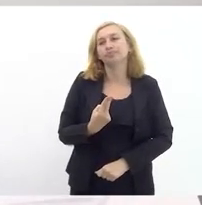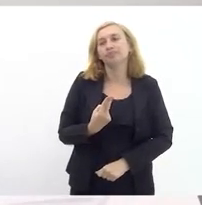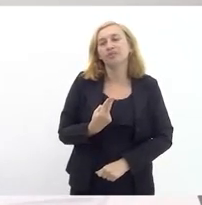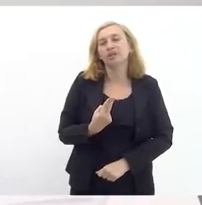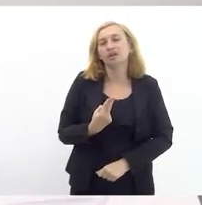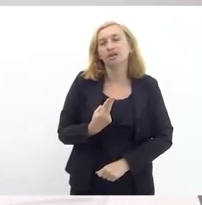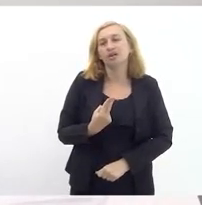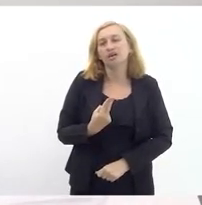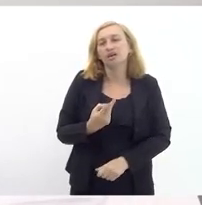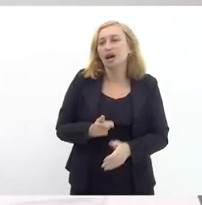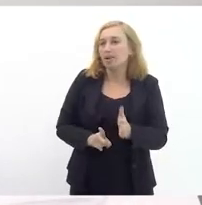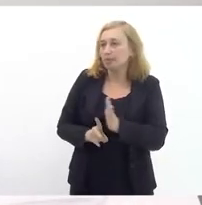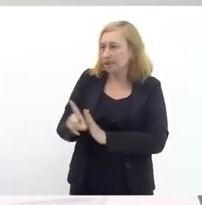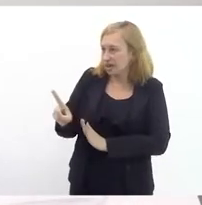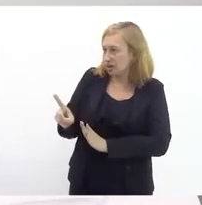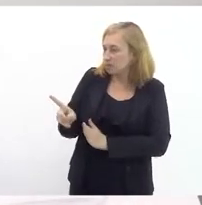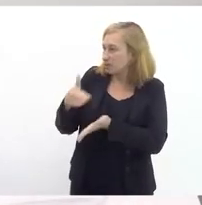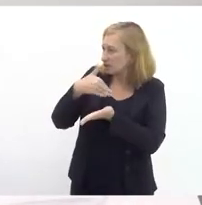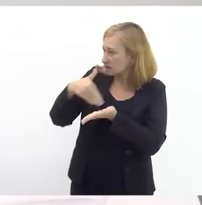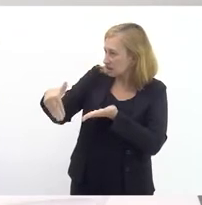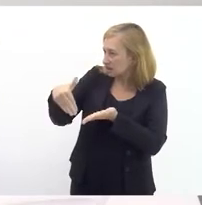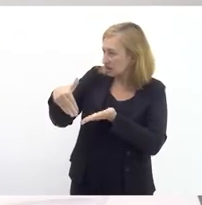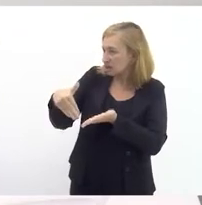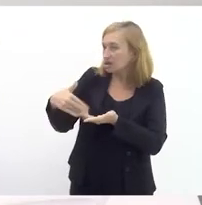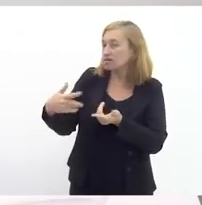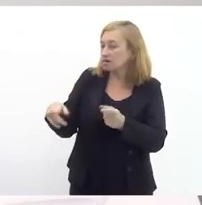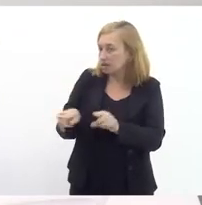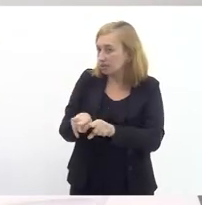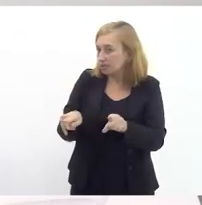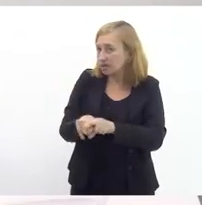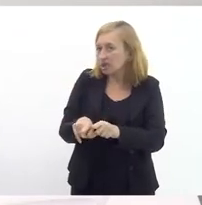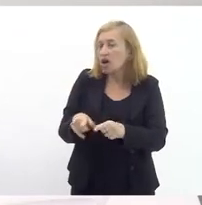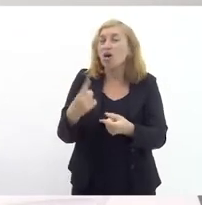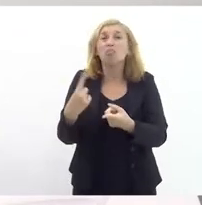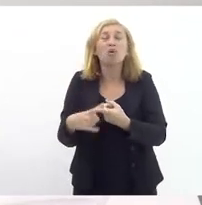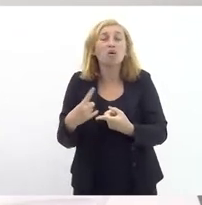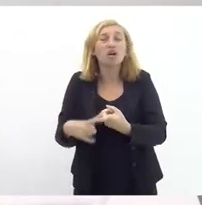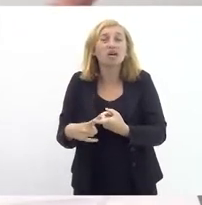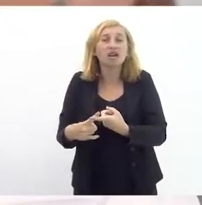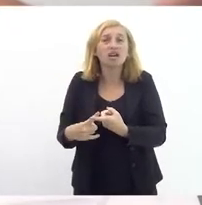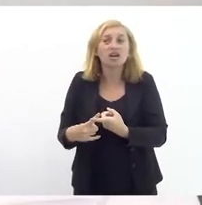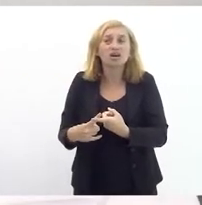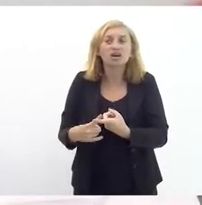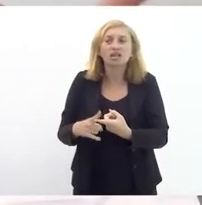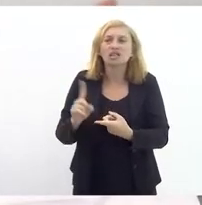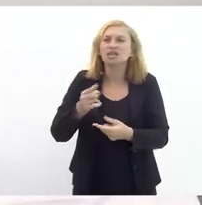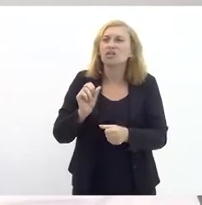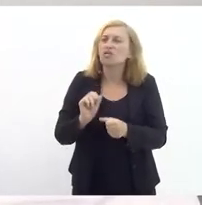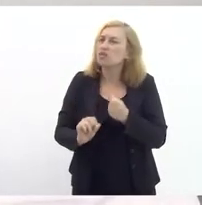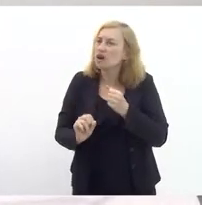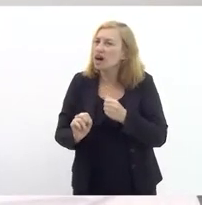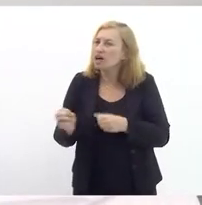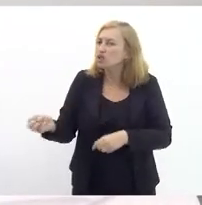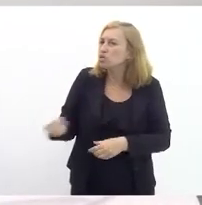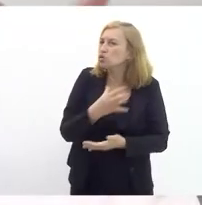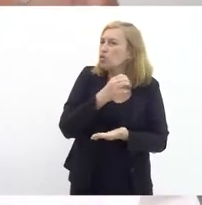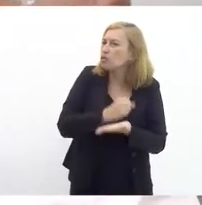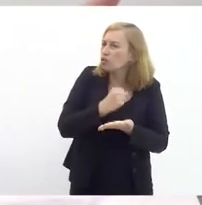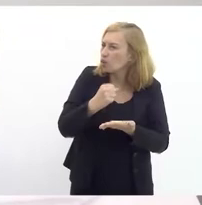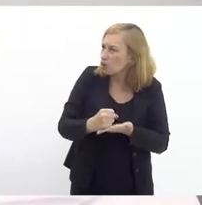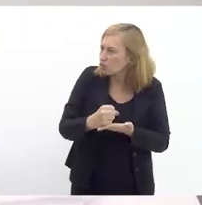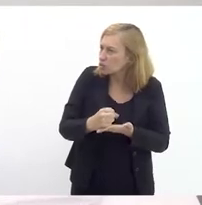serve a pergunta para a secretaria, né? Por que, então, quando não faz o novo contrato,